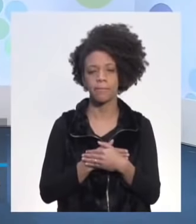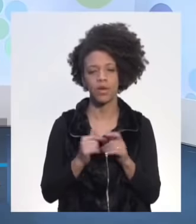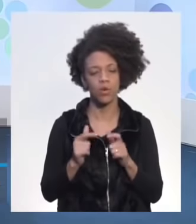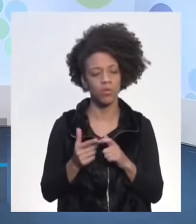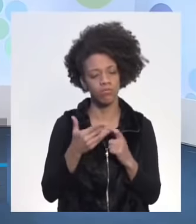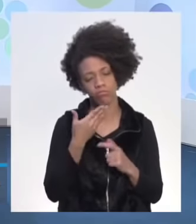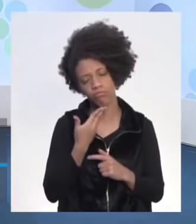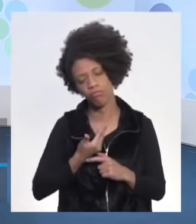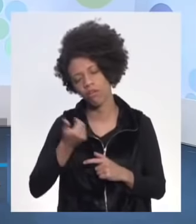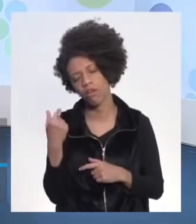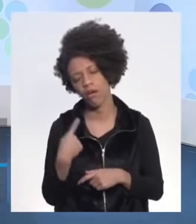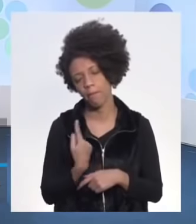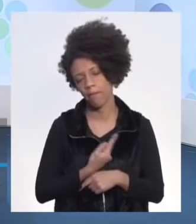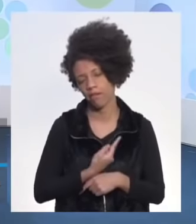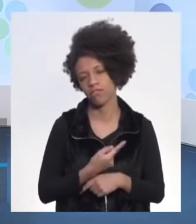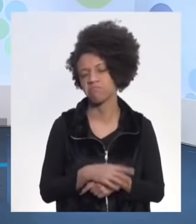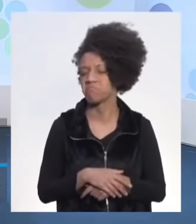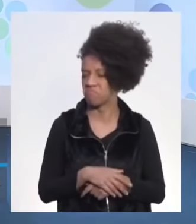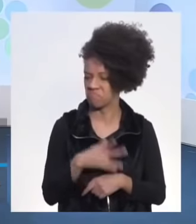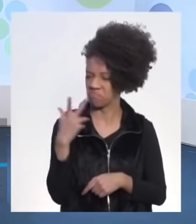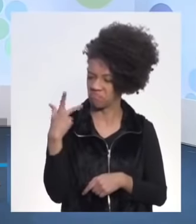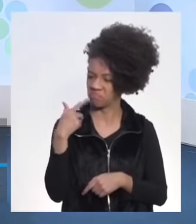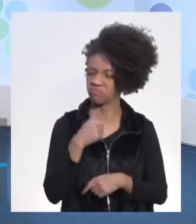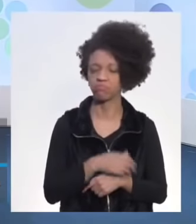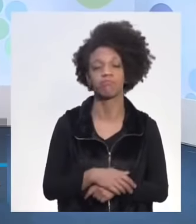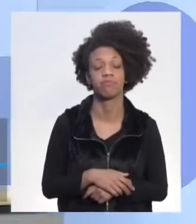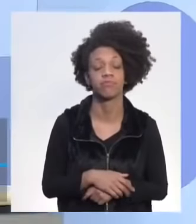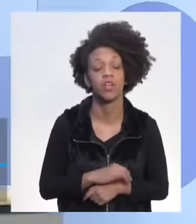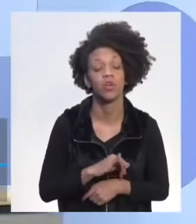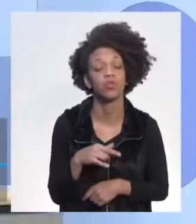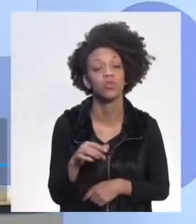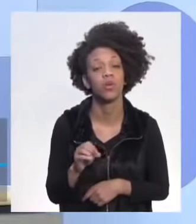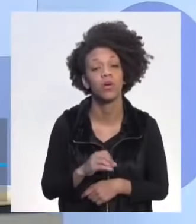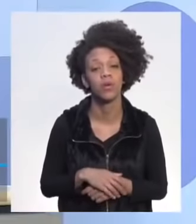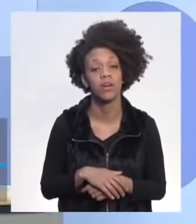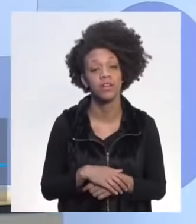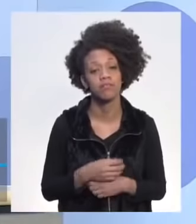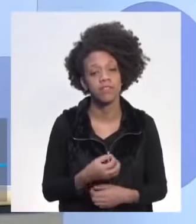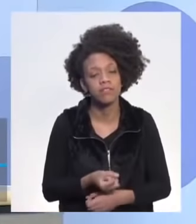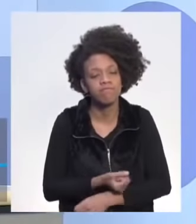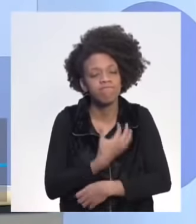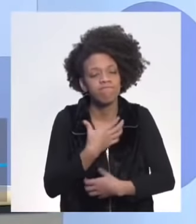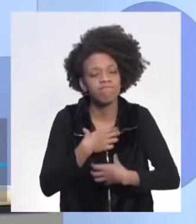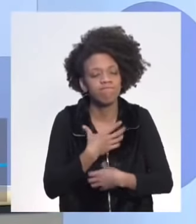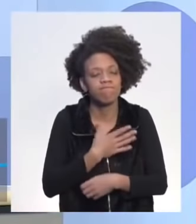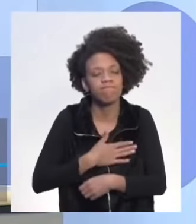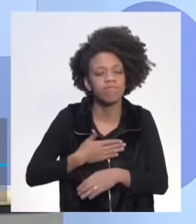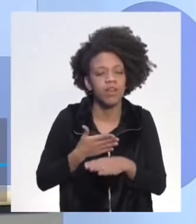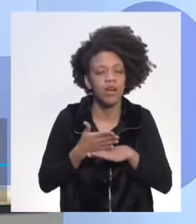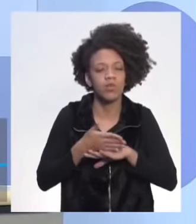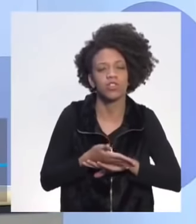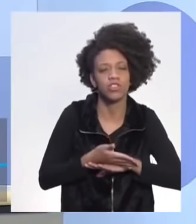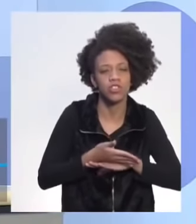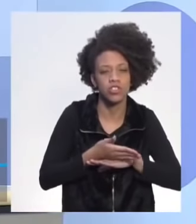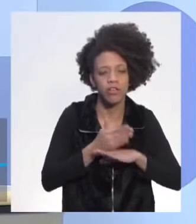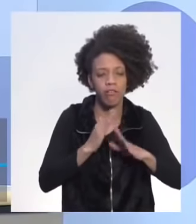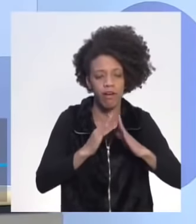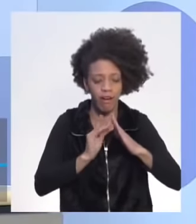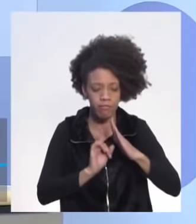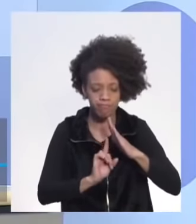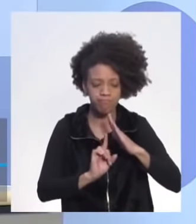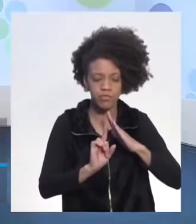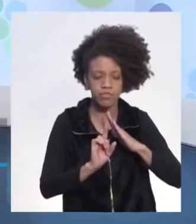do mundo pra gente. Olha que bonitinho. Bonito. Aí o João Marcelo, sentimento de prazer quando chega à sua casa depois de